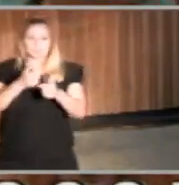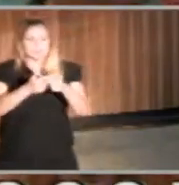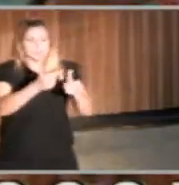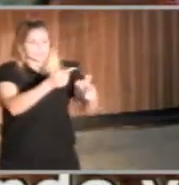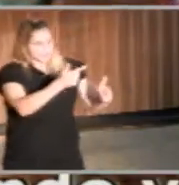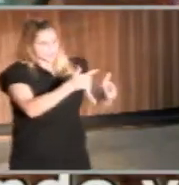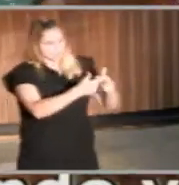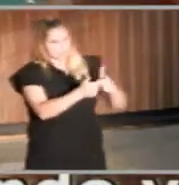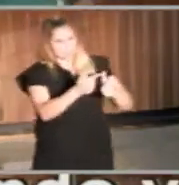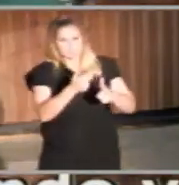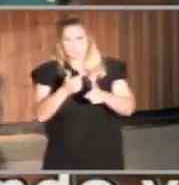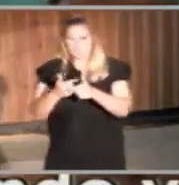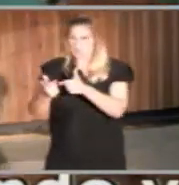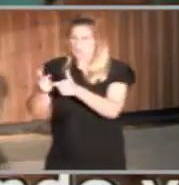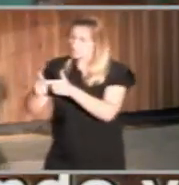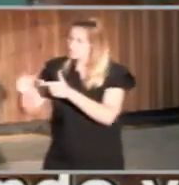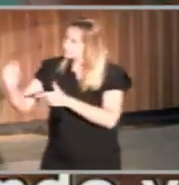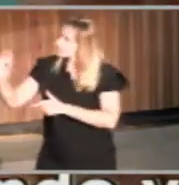o ar